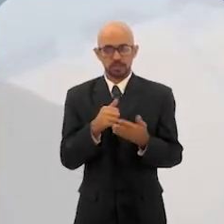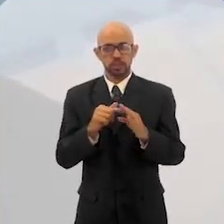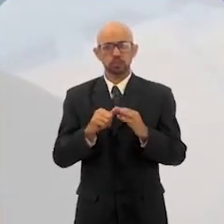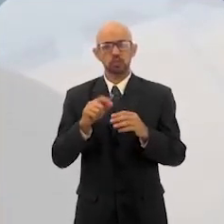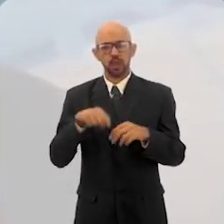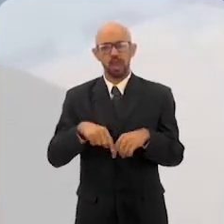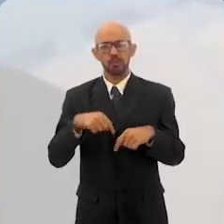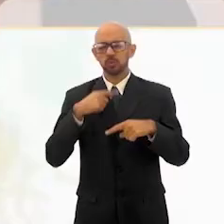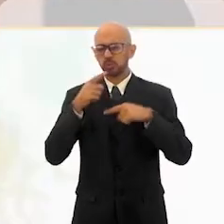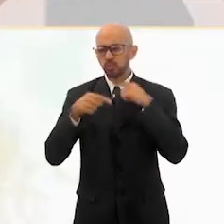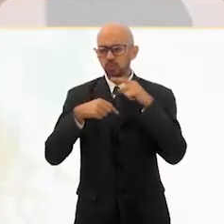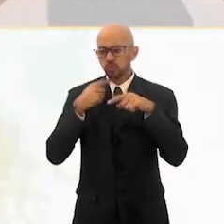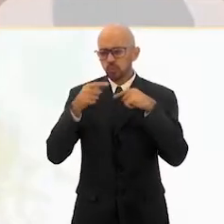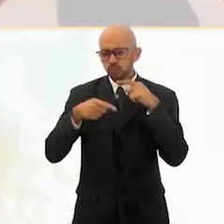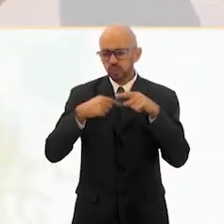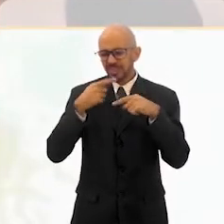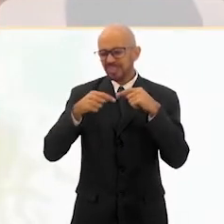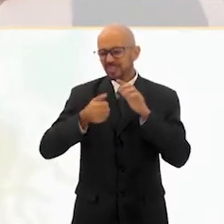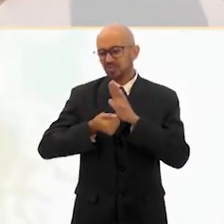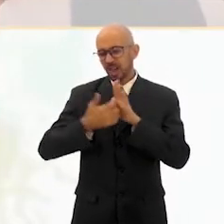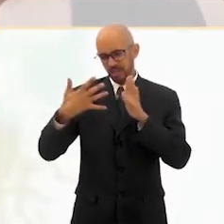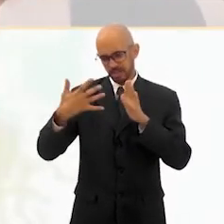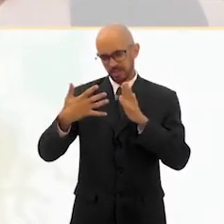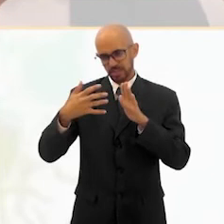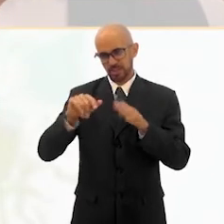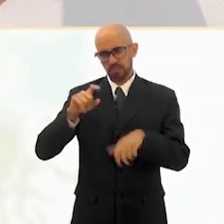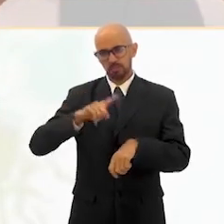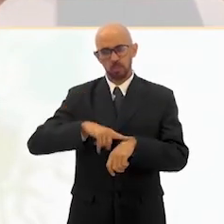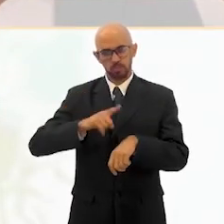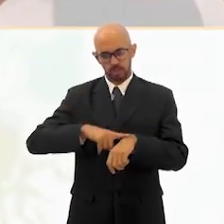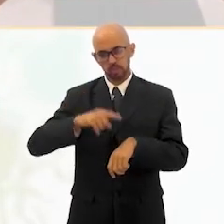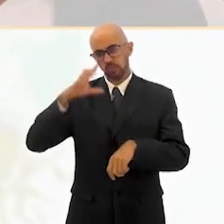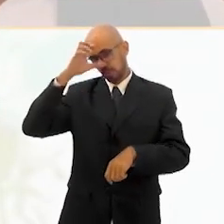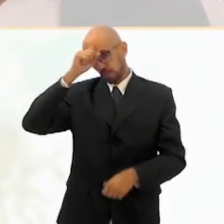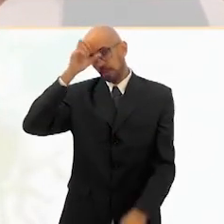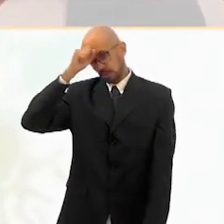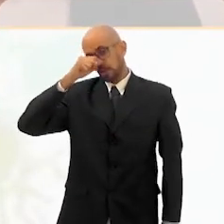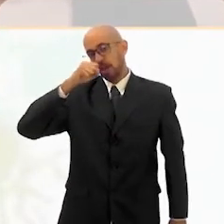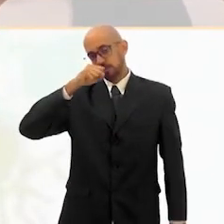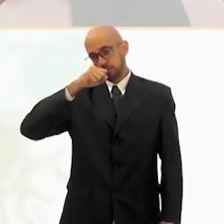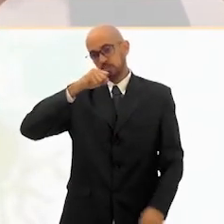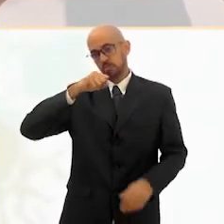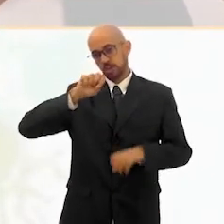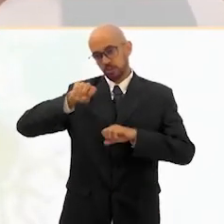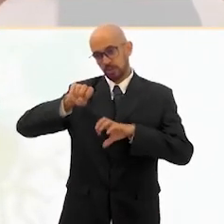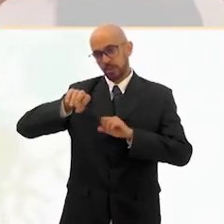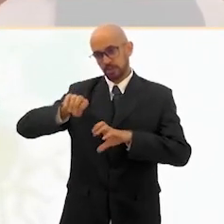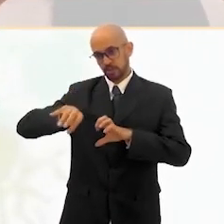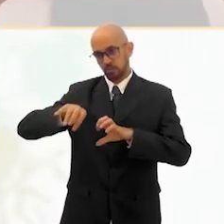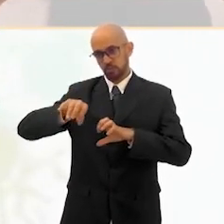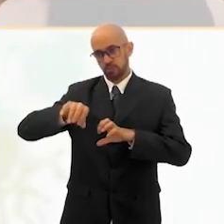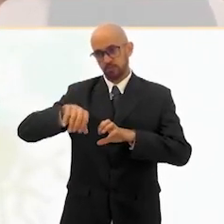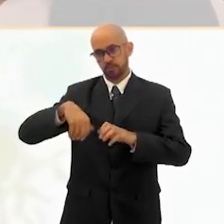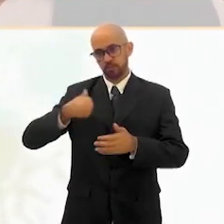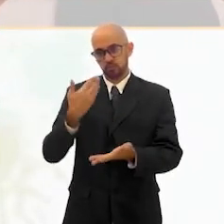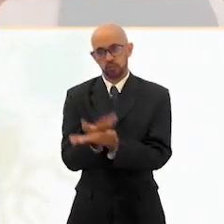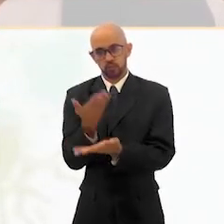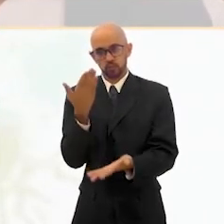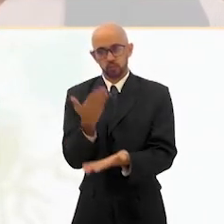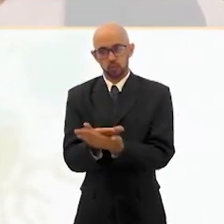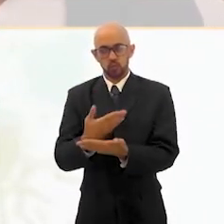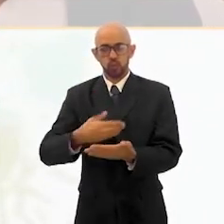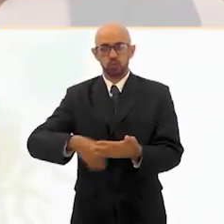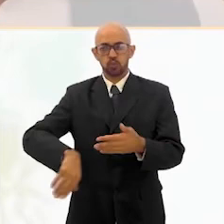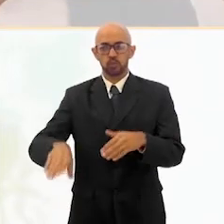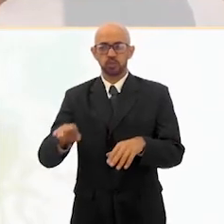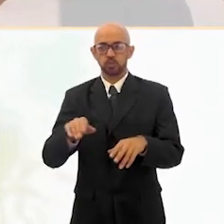dúvidas, muitas incertezas. Então, esse momento da pandemia foi um aprendizado para a educação. Foi um Muito aprendizado para os gestores que estudo. tiveram na educação. Acho